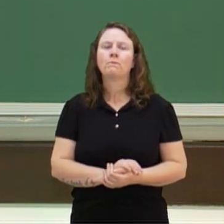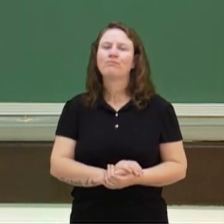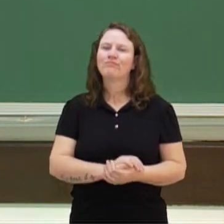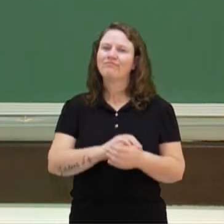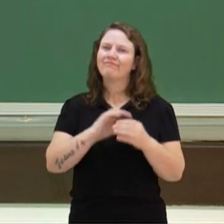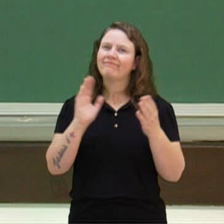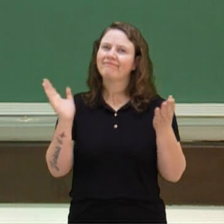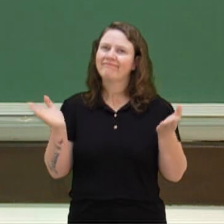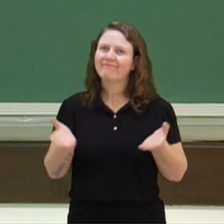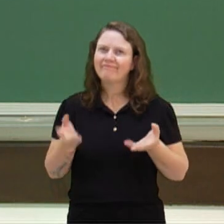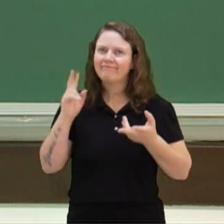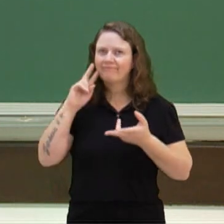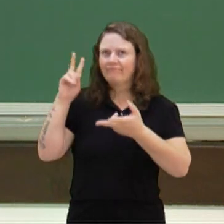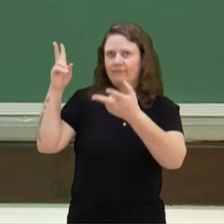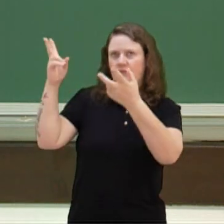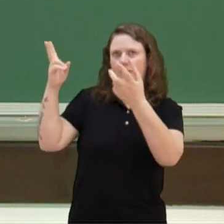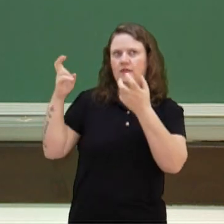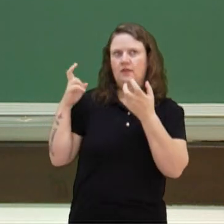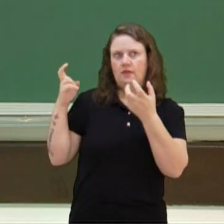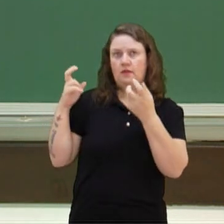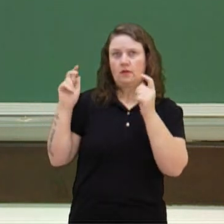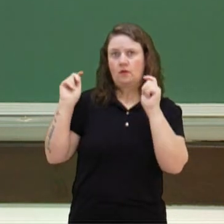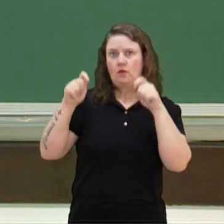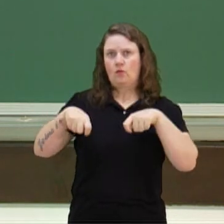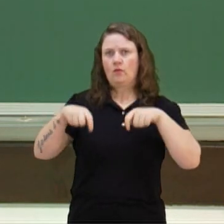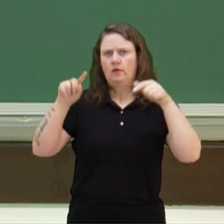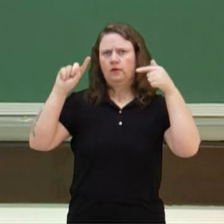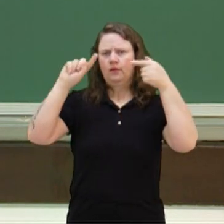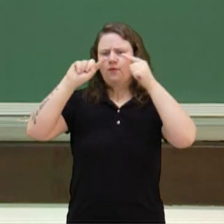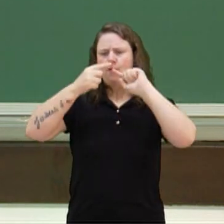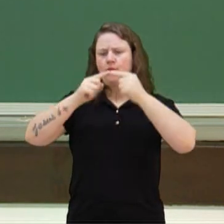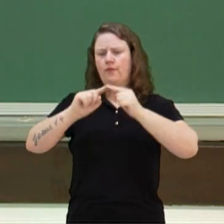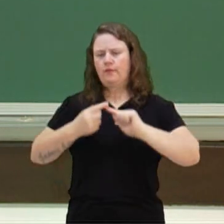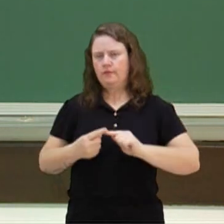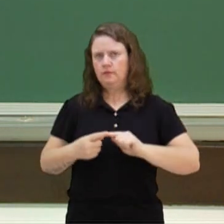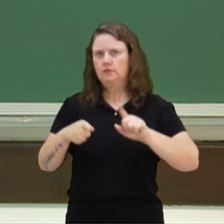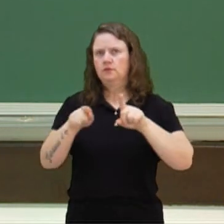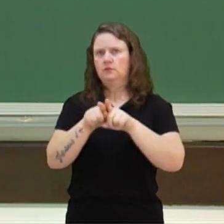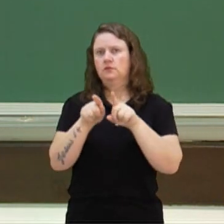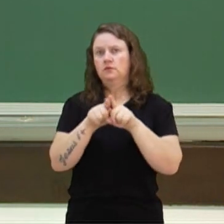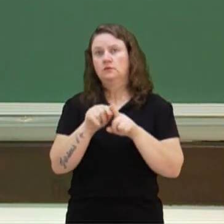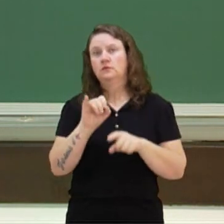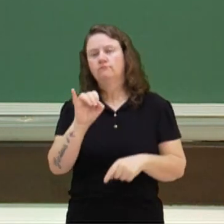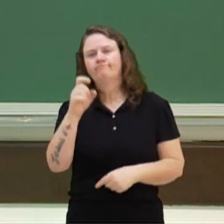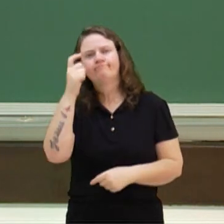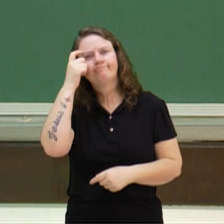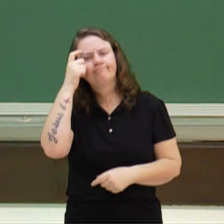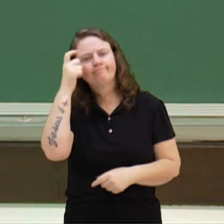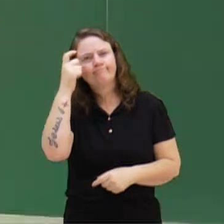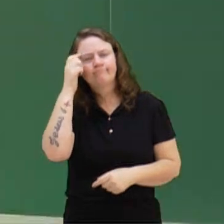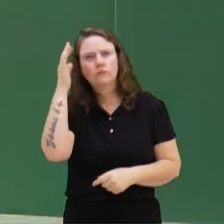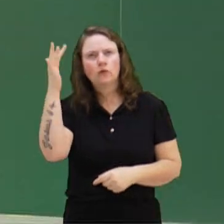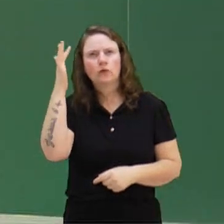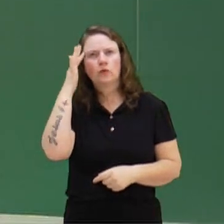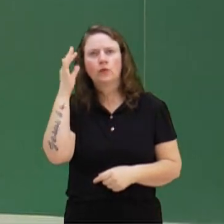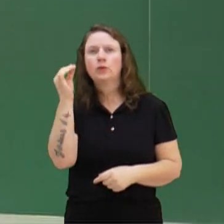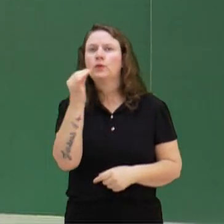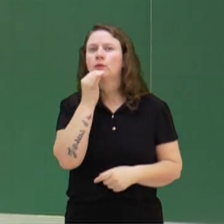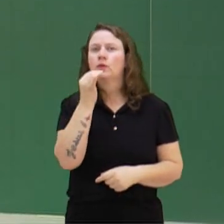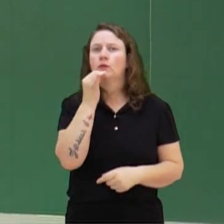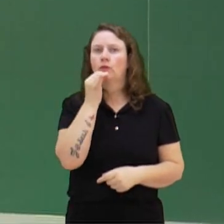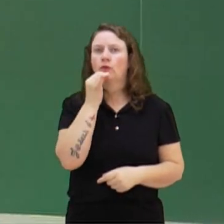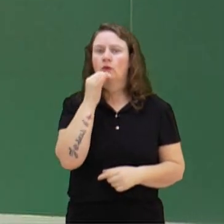Ok? Então, aqui são as possíveis relações, não é mesmo? Se eu vou pensar, por exemplo, o